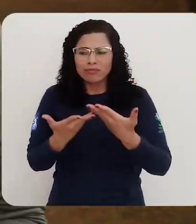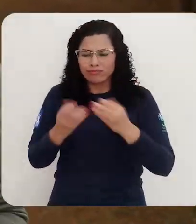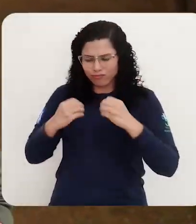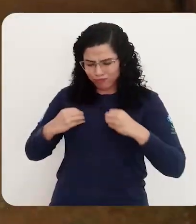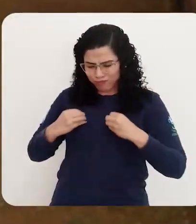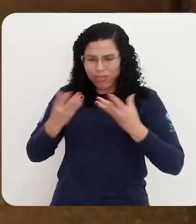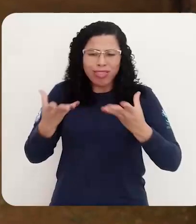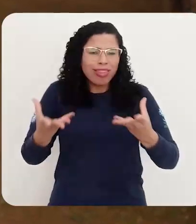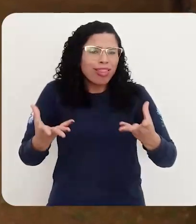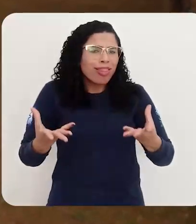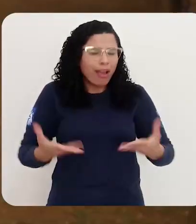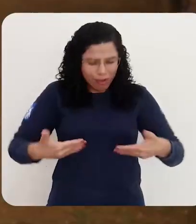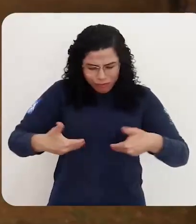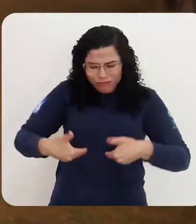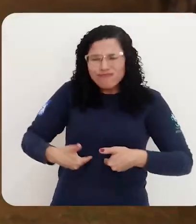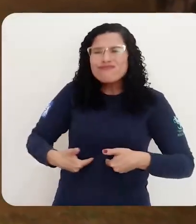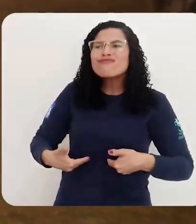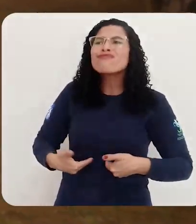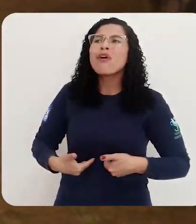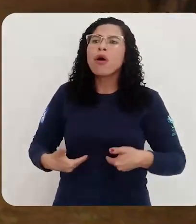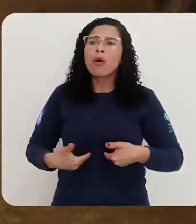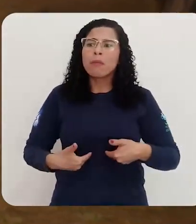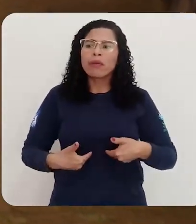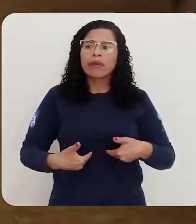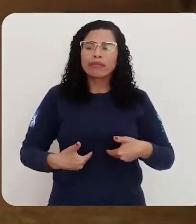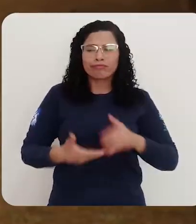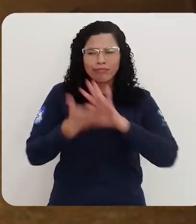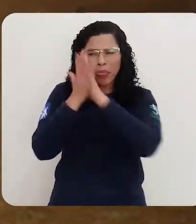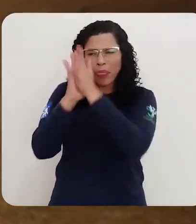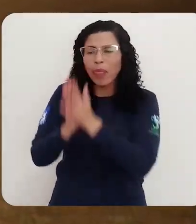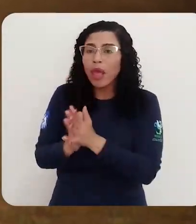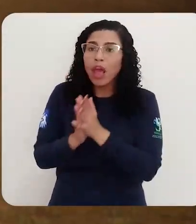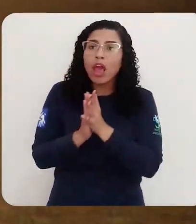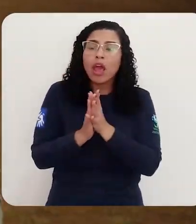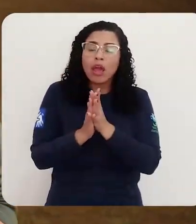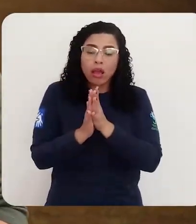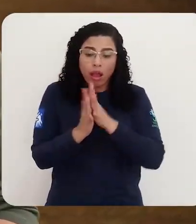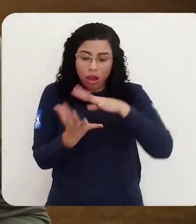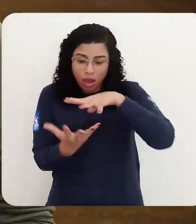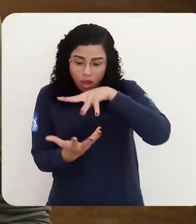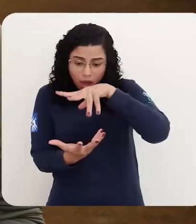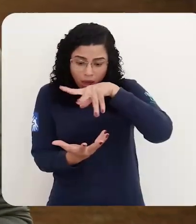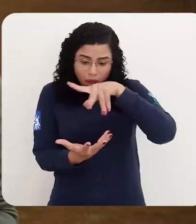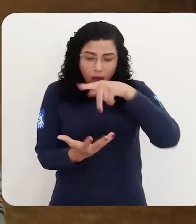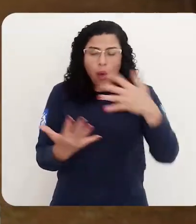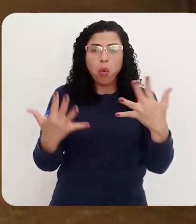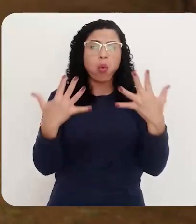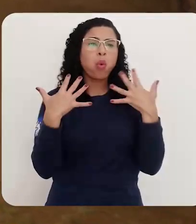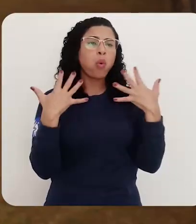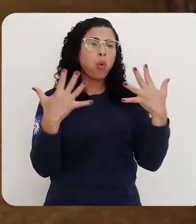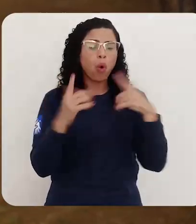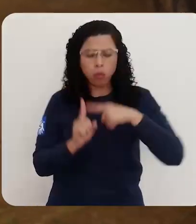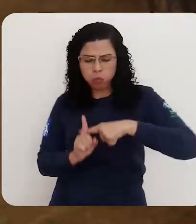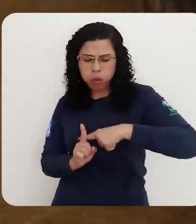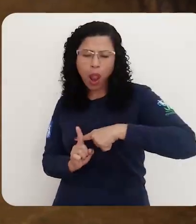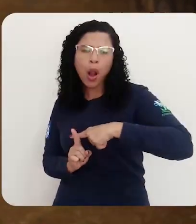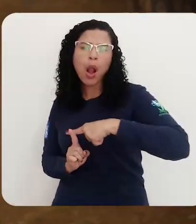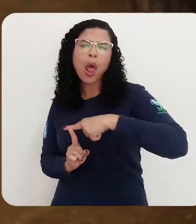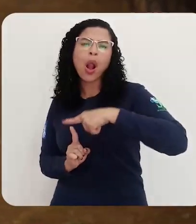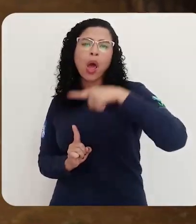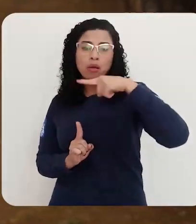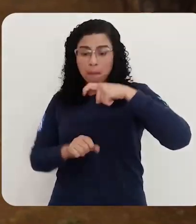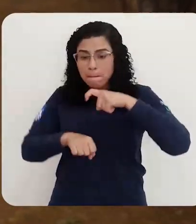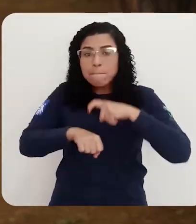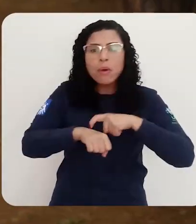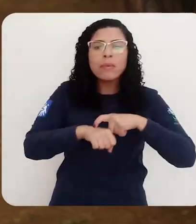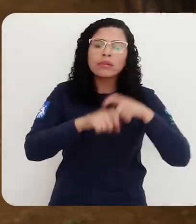deixam o mundo frágil e degradado. Dias mais quentes aquecem o planeta Água.